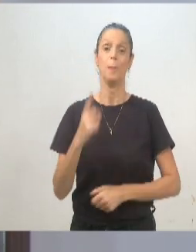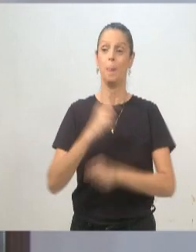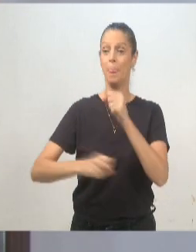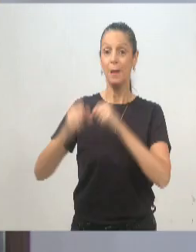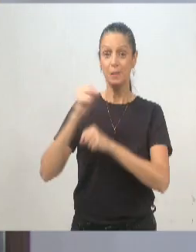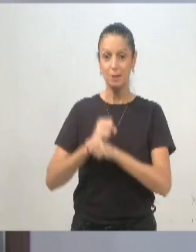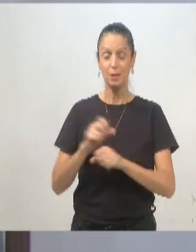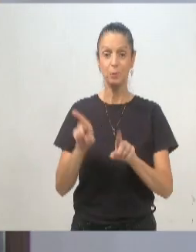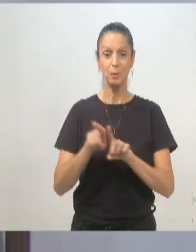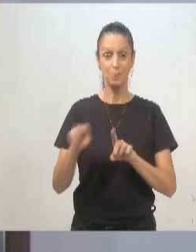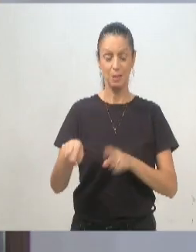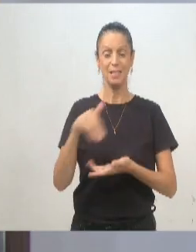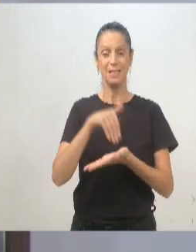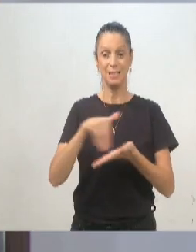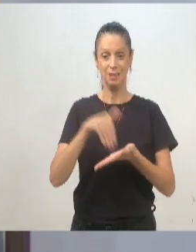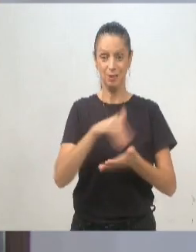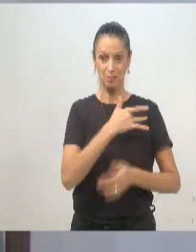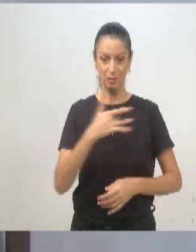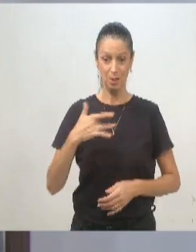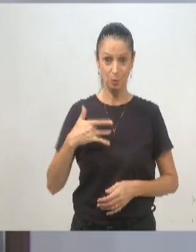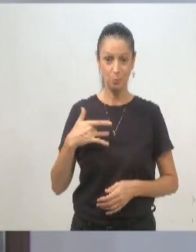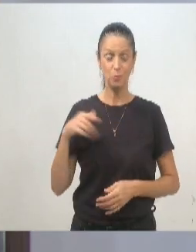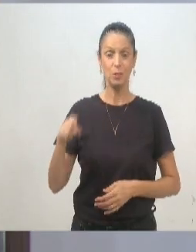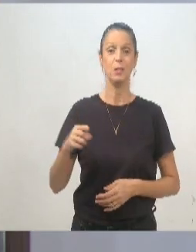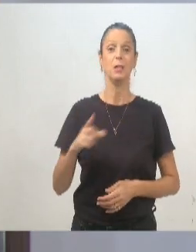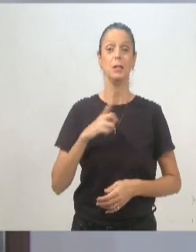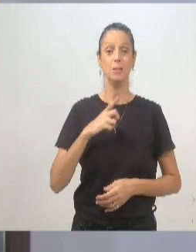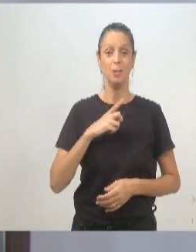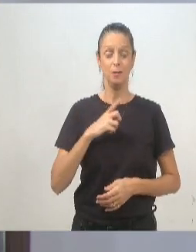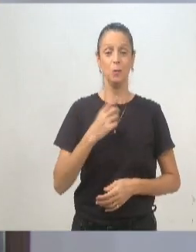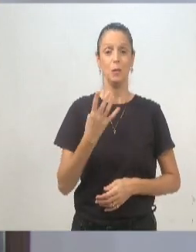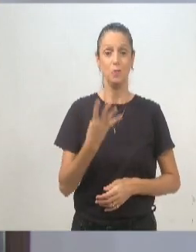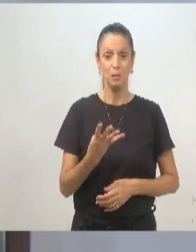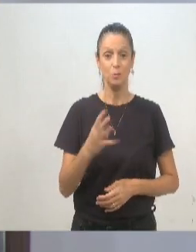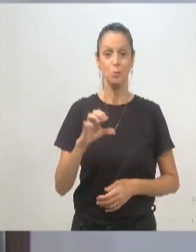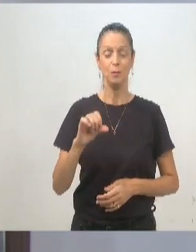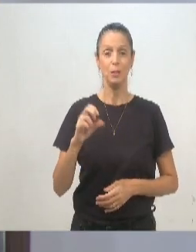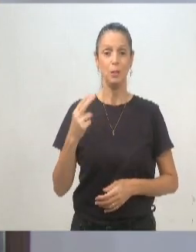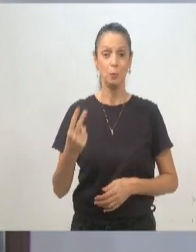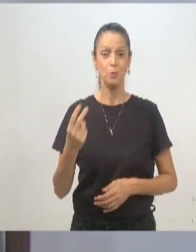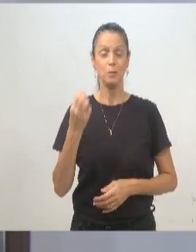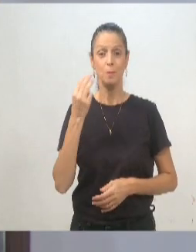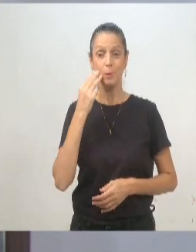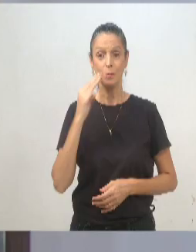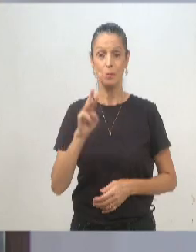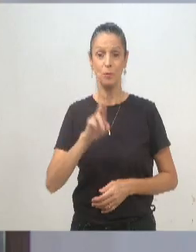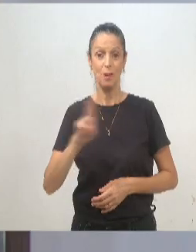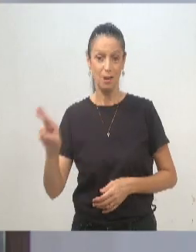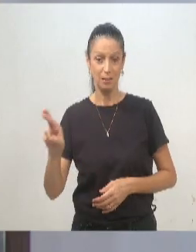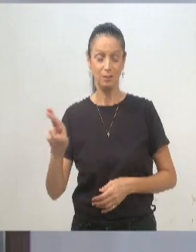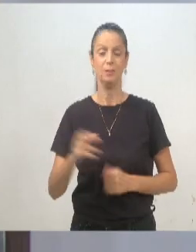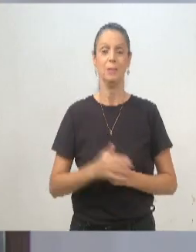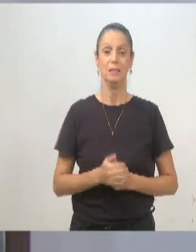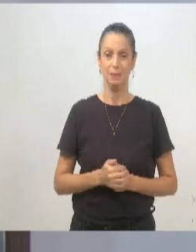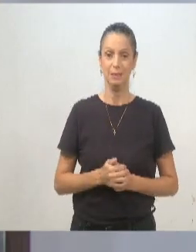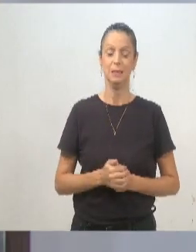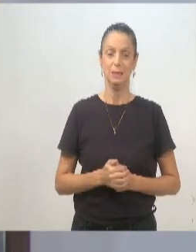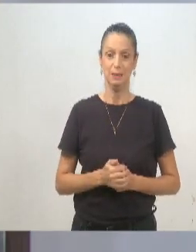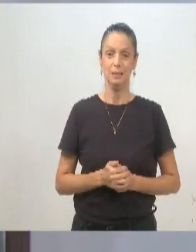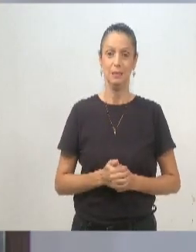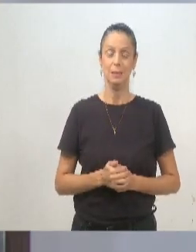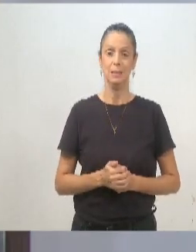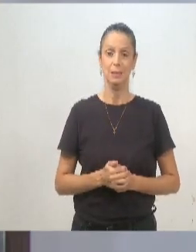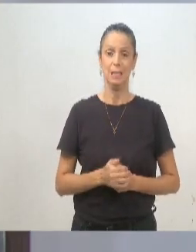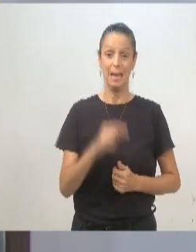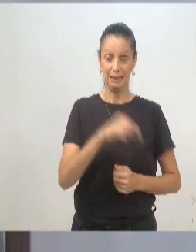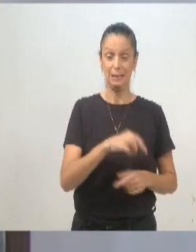da Secretaria de Saúde, foi de 492 milhões de reais. Nós alcançaríamos praticamente 36% do orçamento